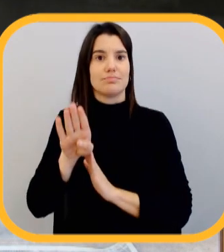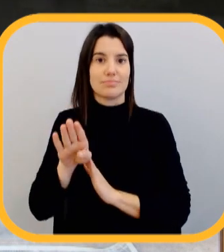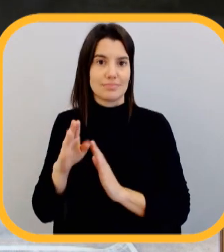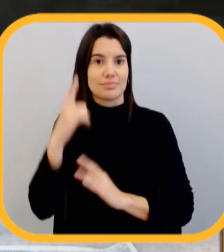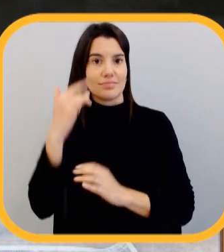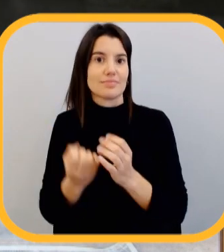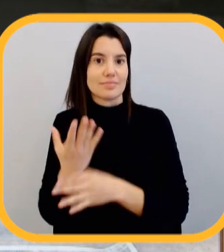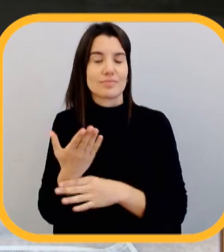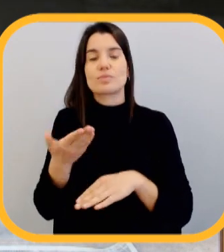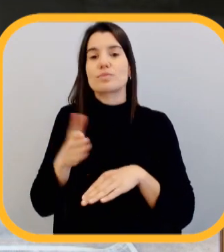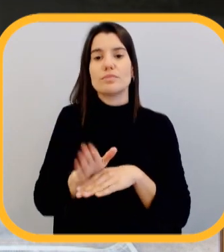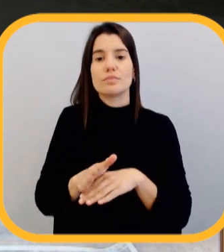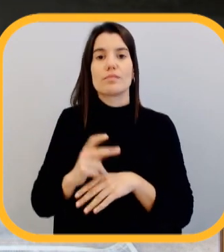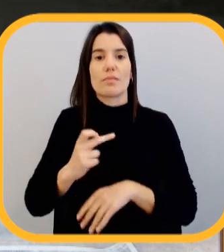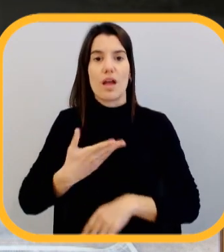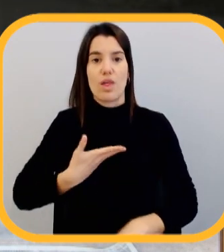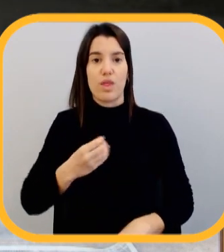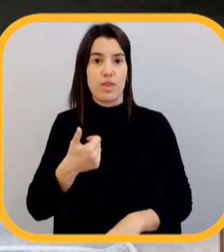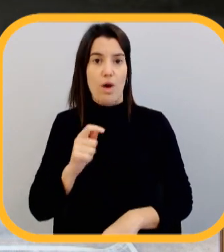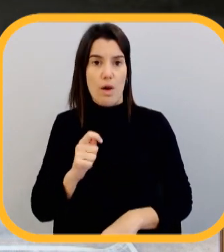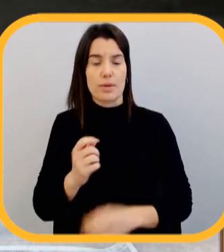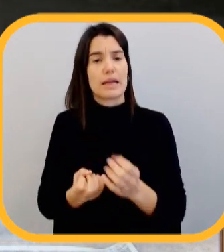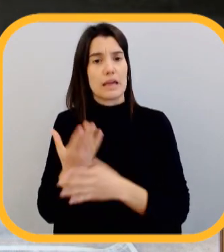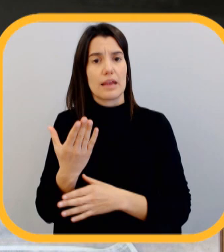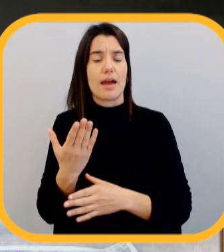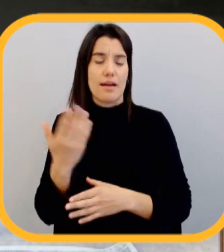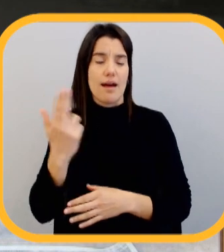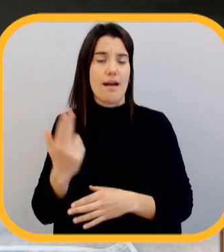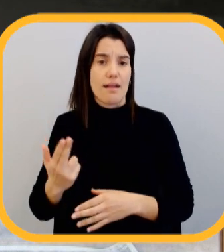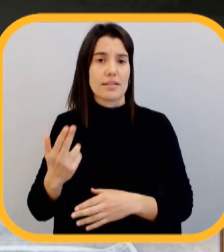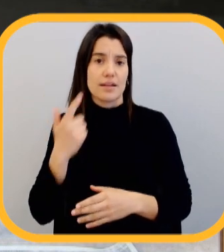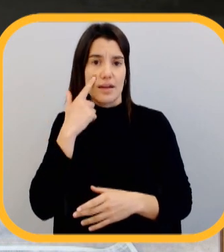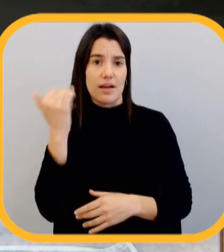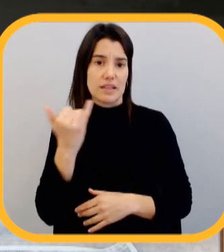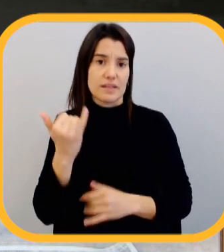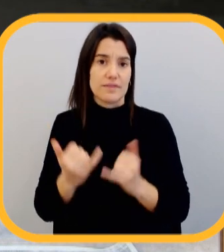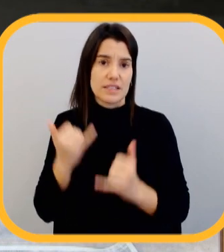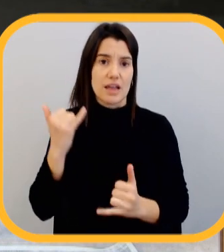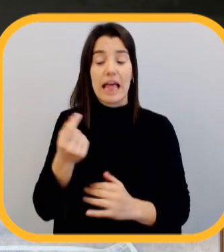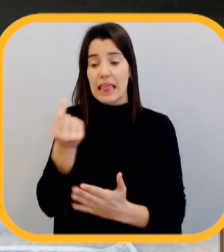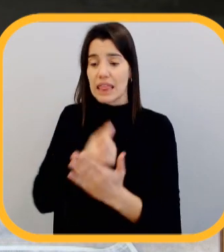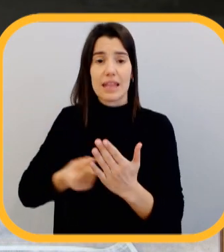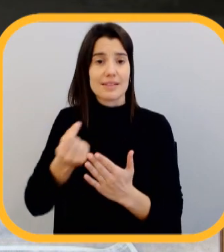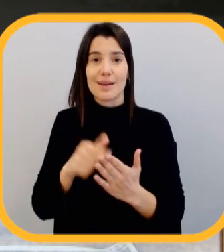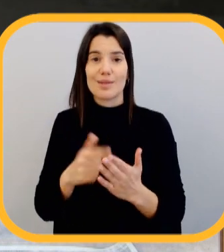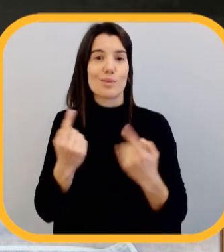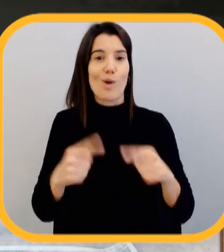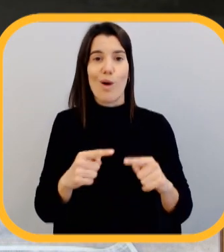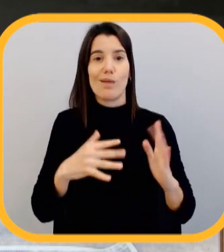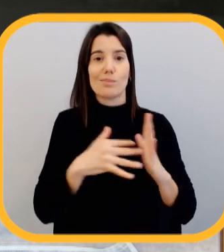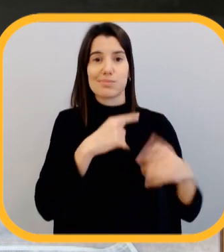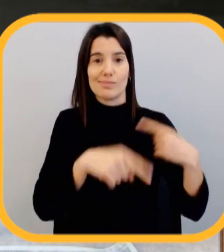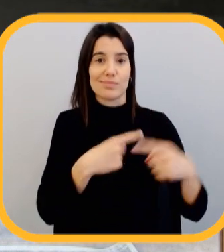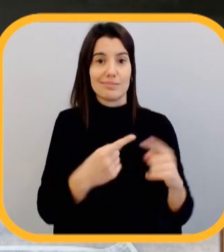criativo necessário e exemplos são o Adobe, que ajuda a criar arte artificial e desenhos digitais apenas gerados por